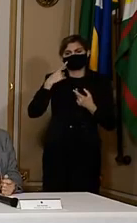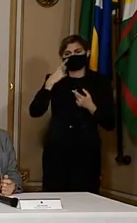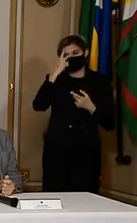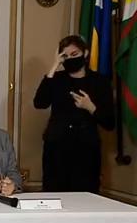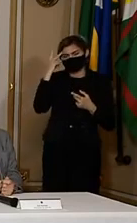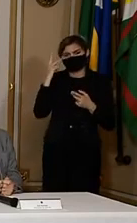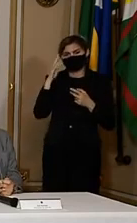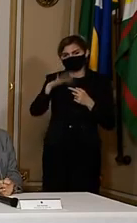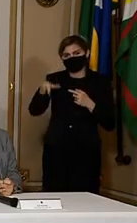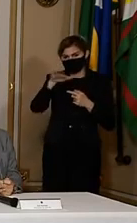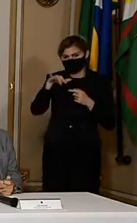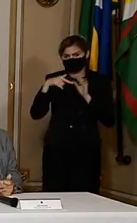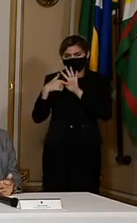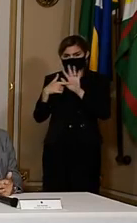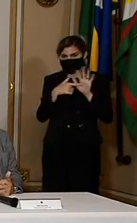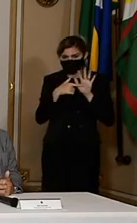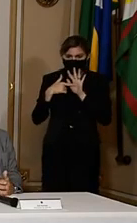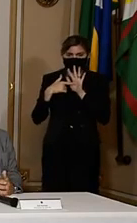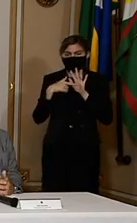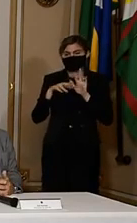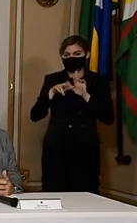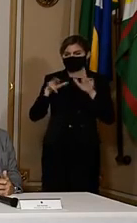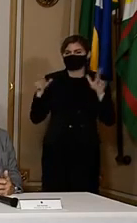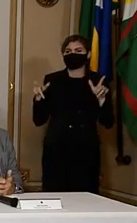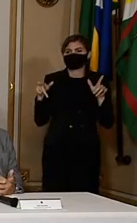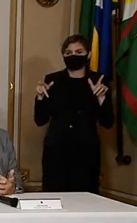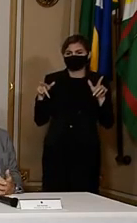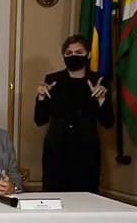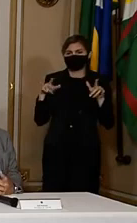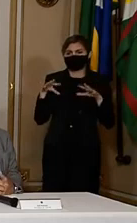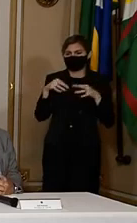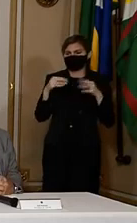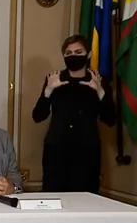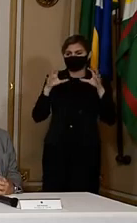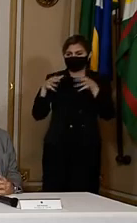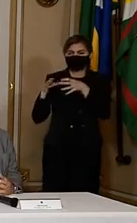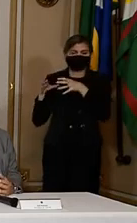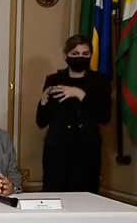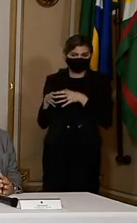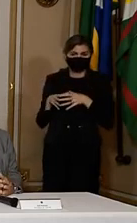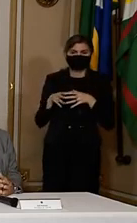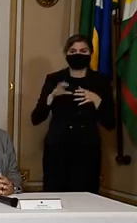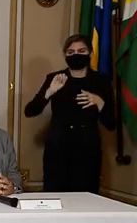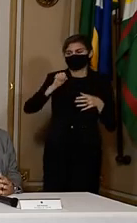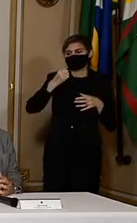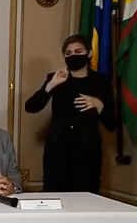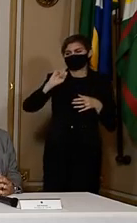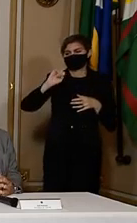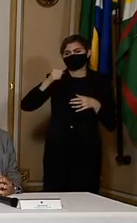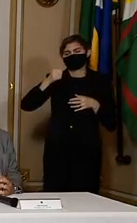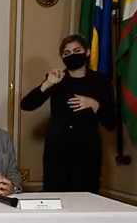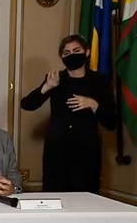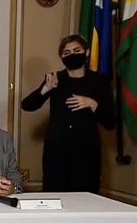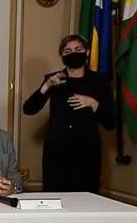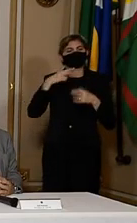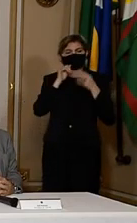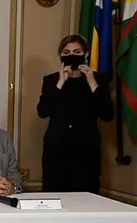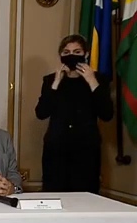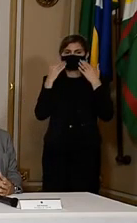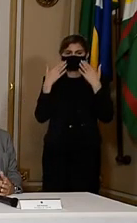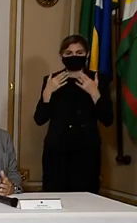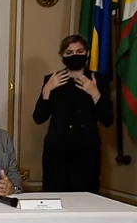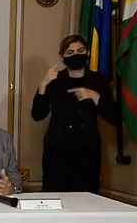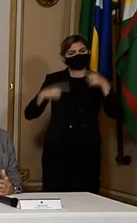que mostra que pessoas como essas que vão fazer a diferença junto em todas as comunidades para que o cisar possa ser um exemplo de